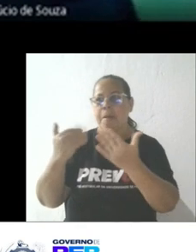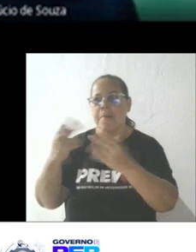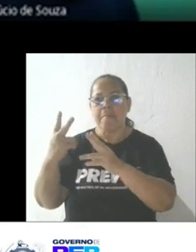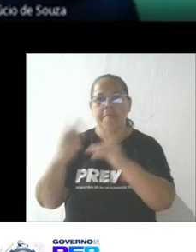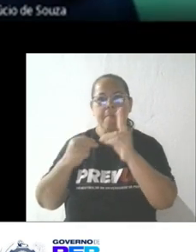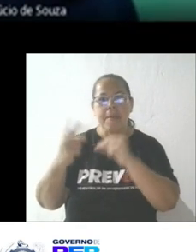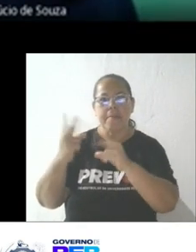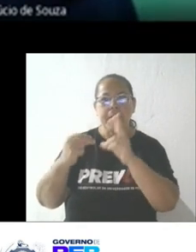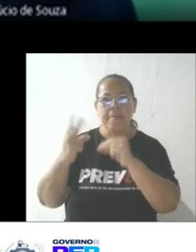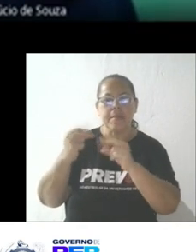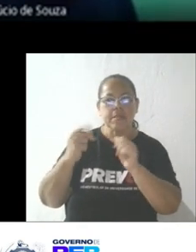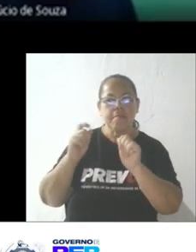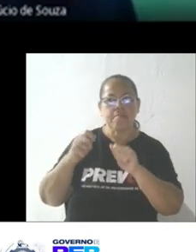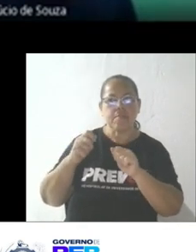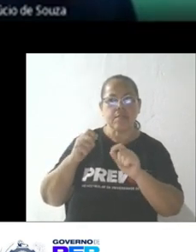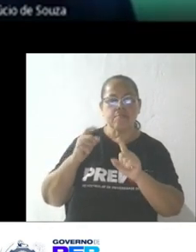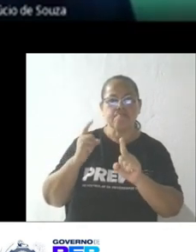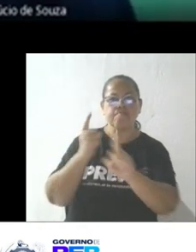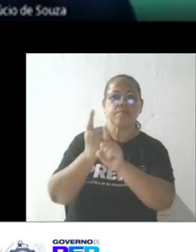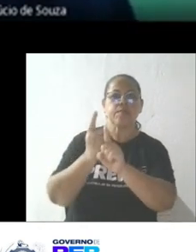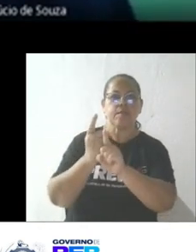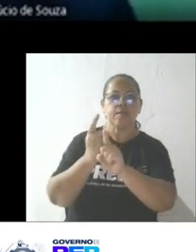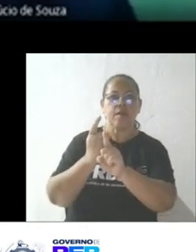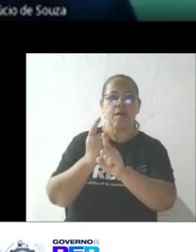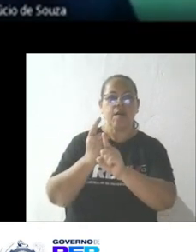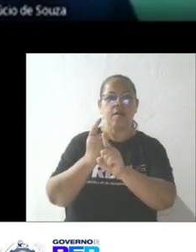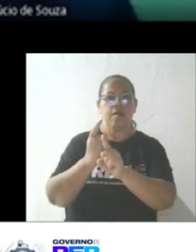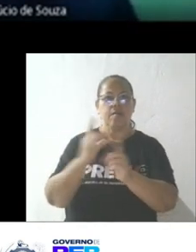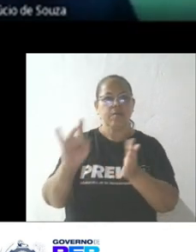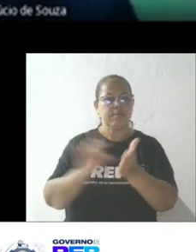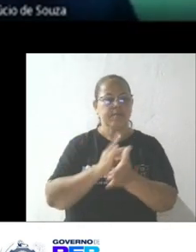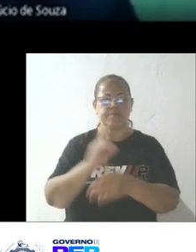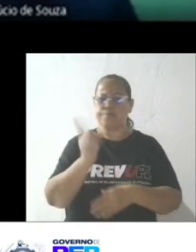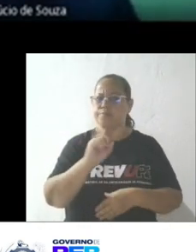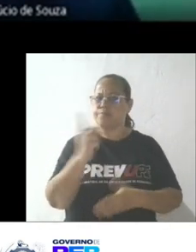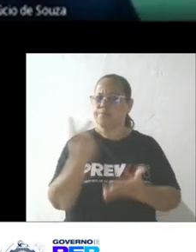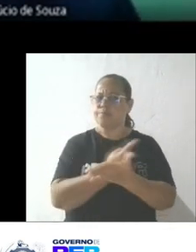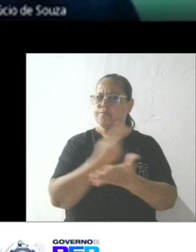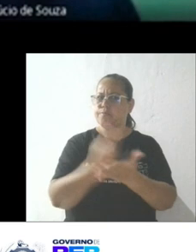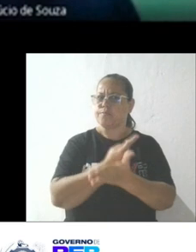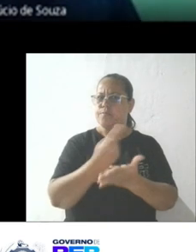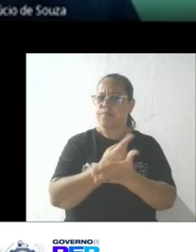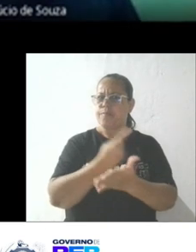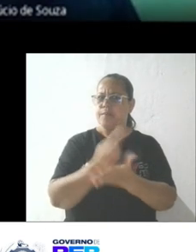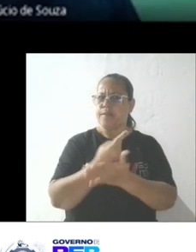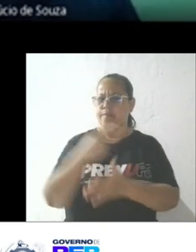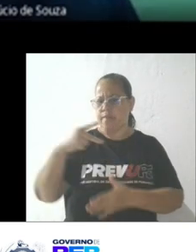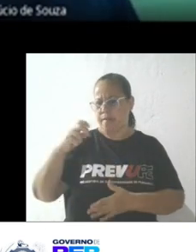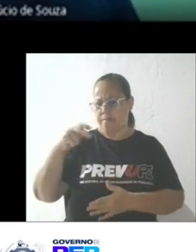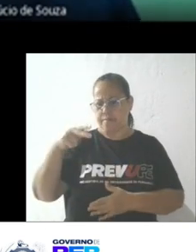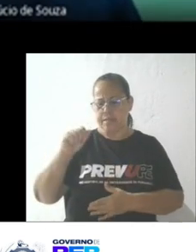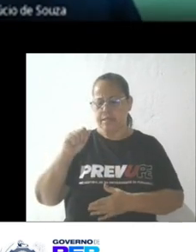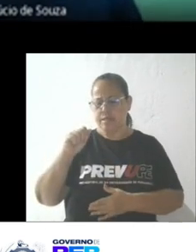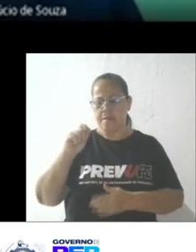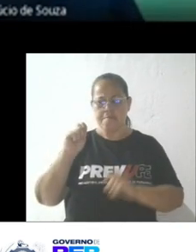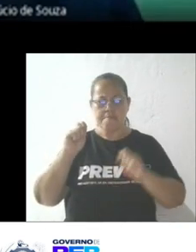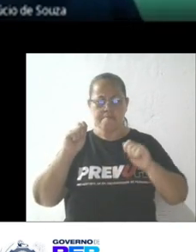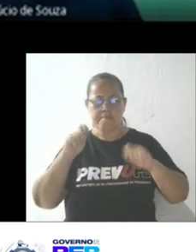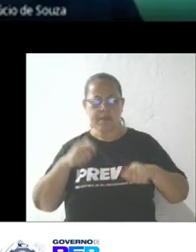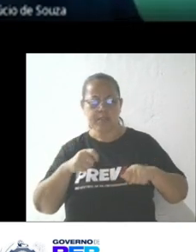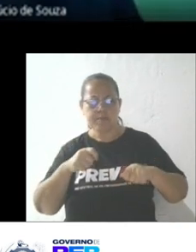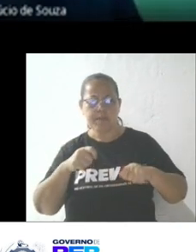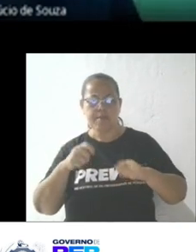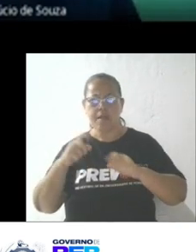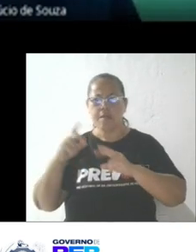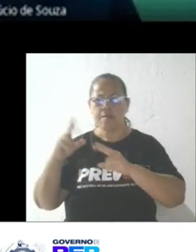o inimigo está errado ele não considera a pena como possibilidade de diálogo como algo capaz